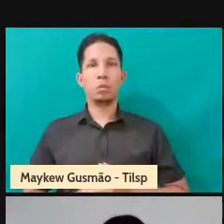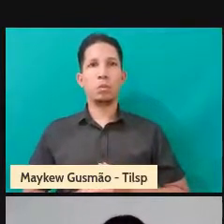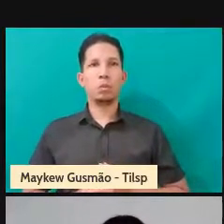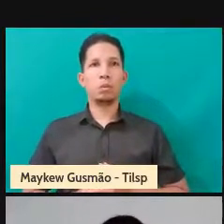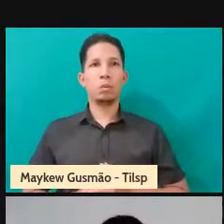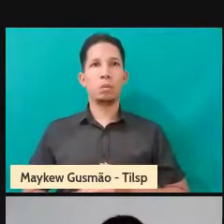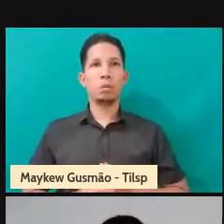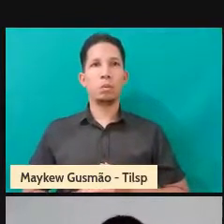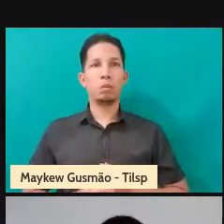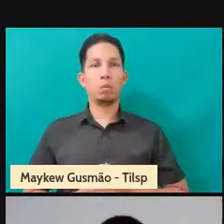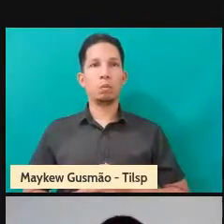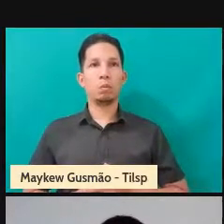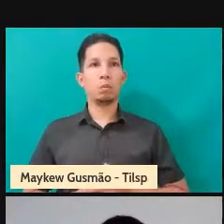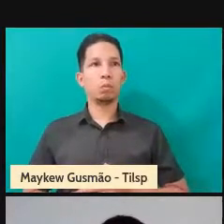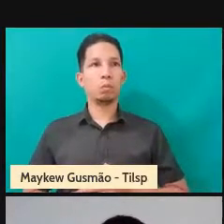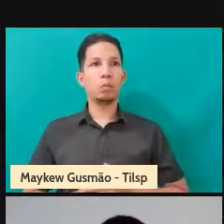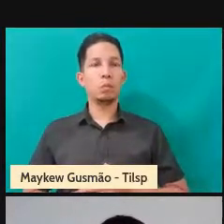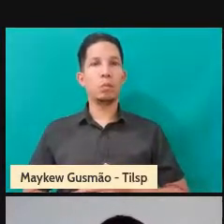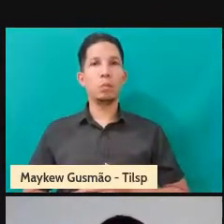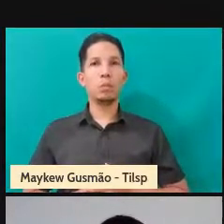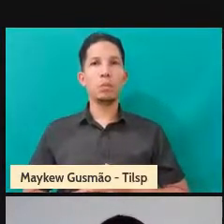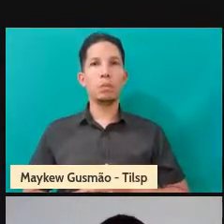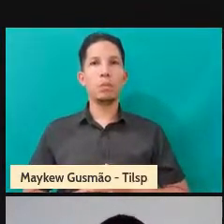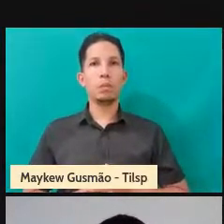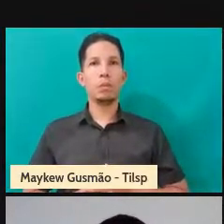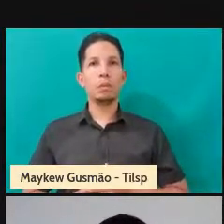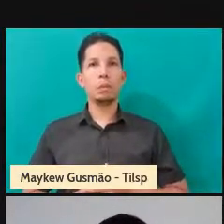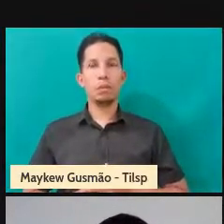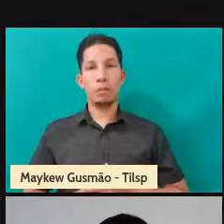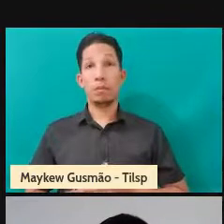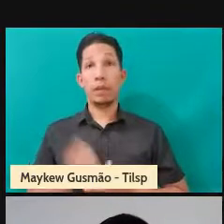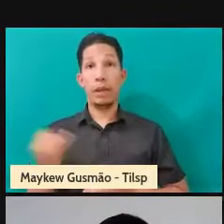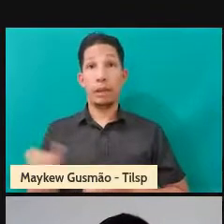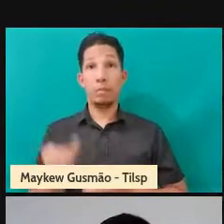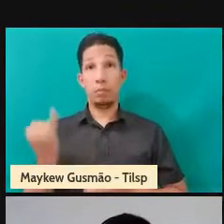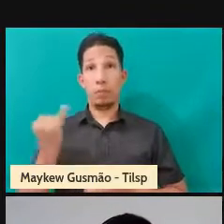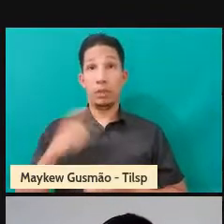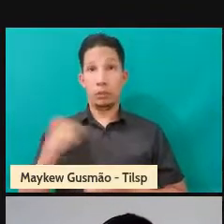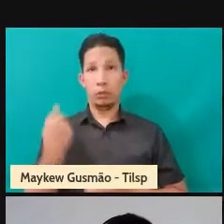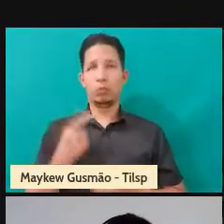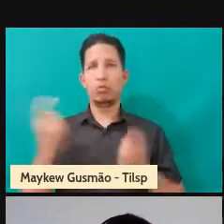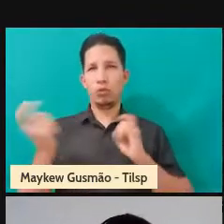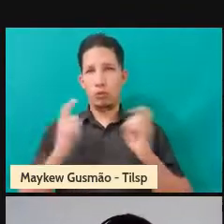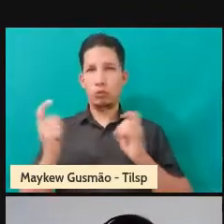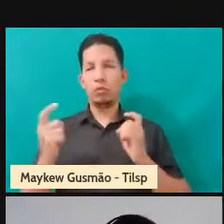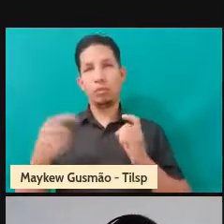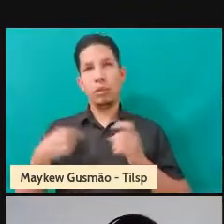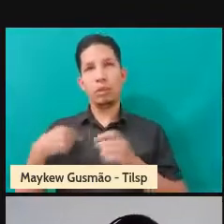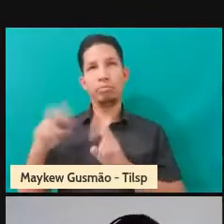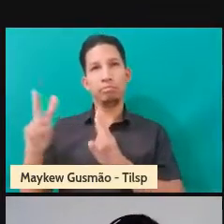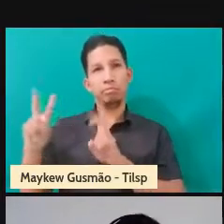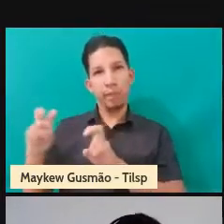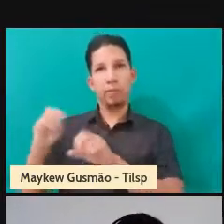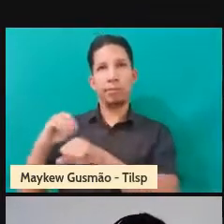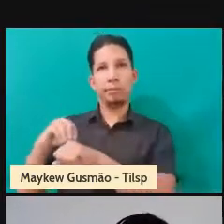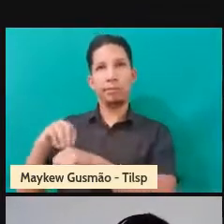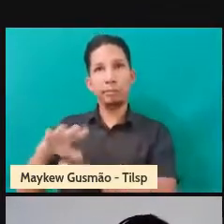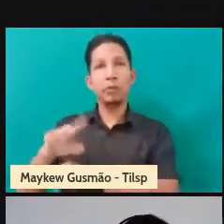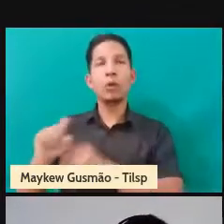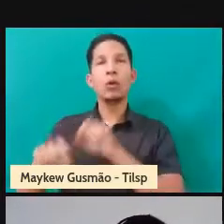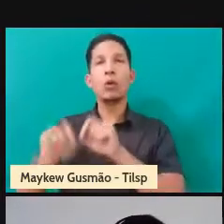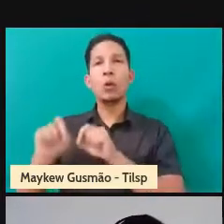Então, eu trago aqui como importante para a nossa discussão como temática a